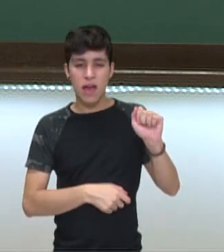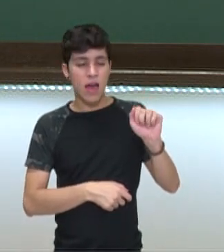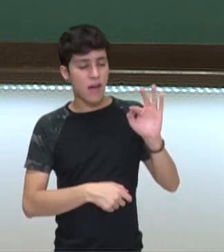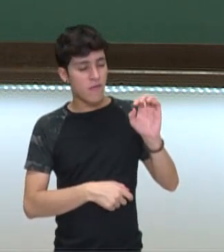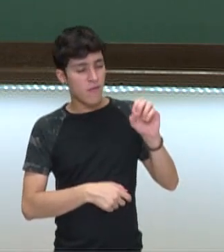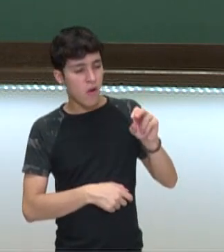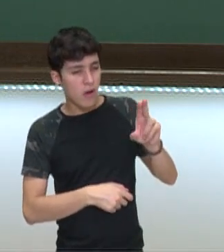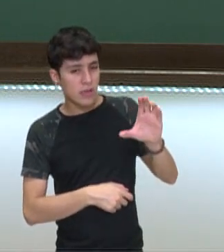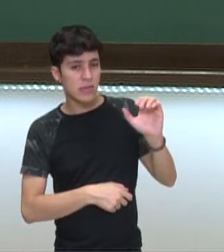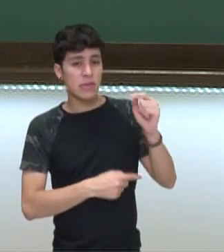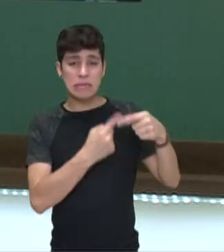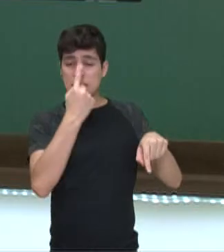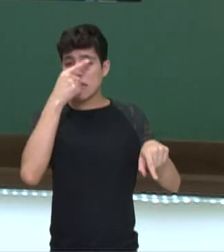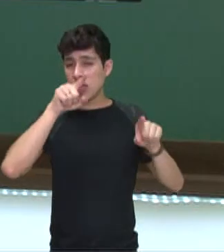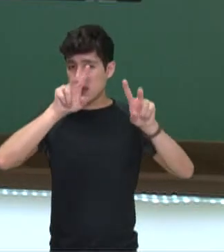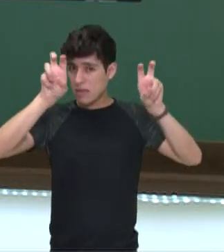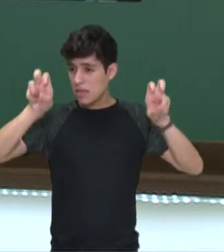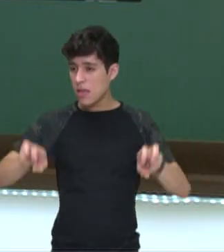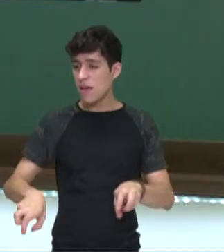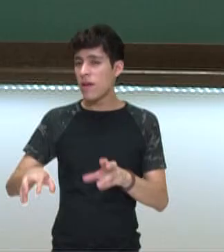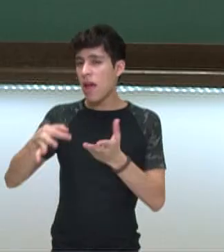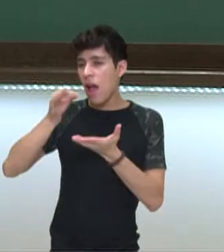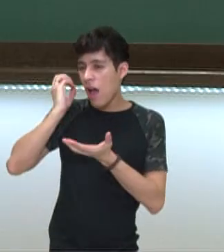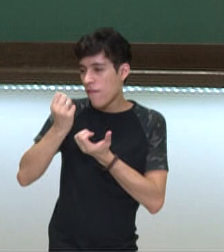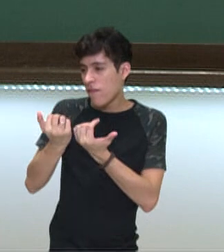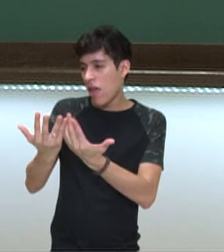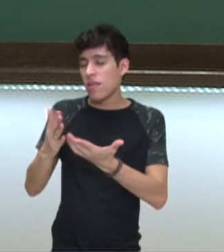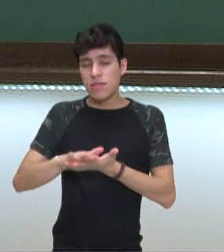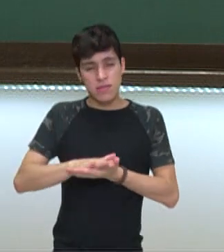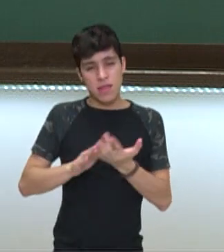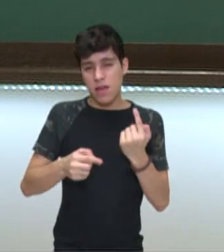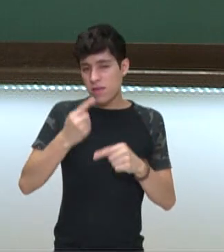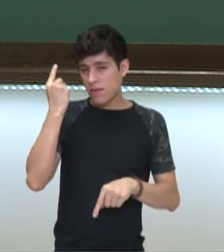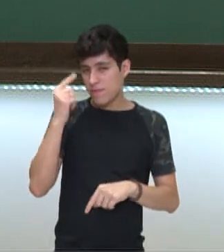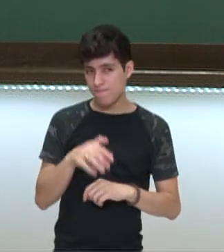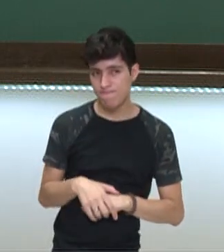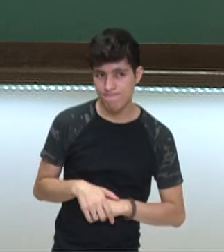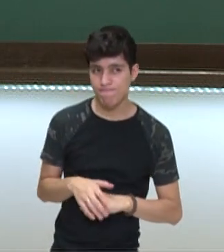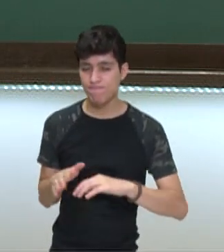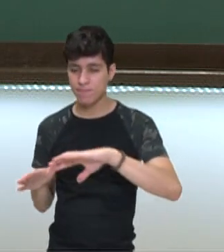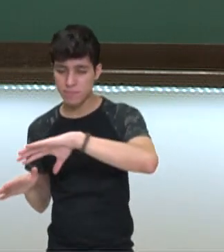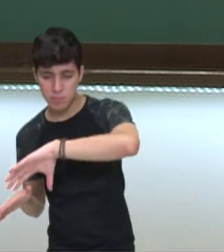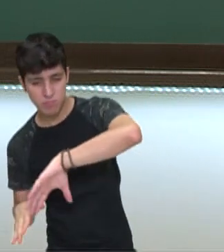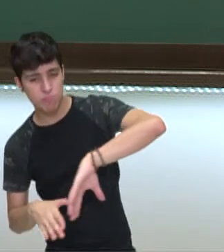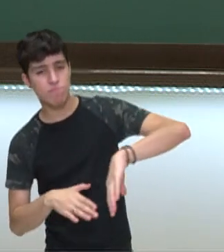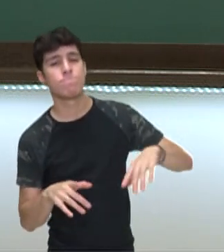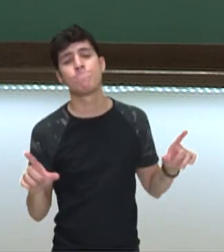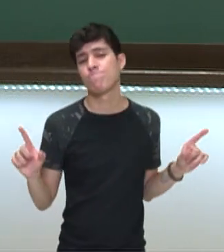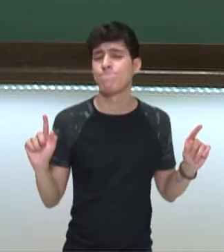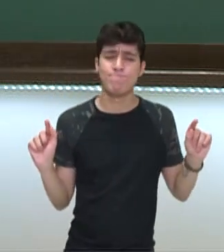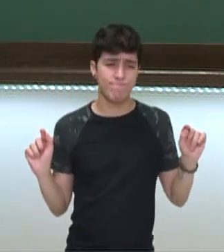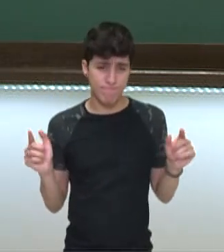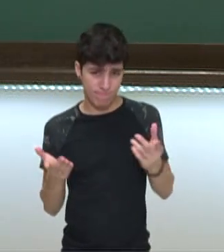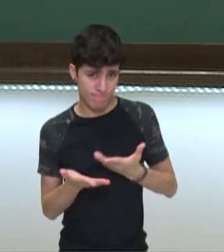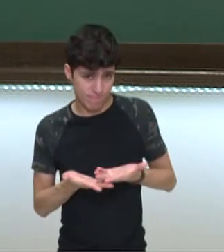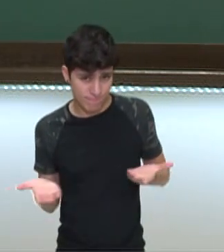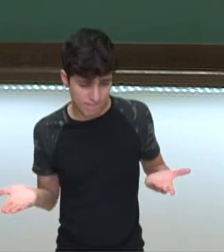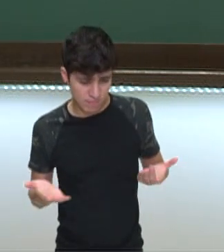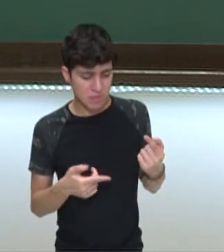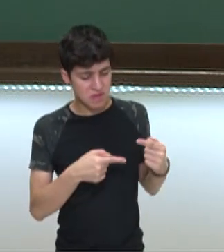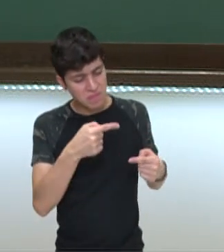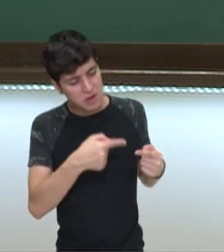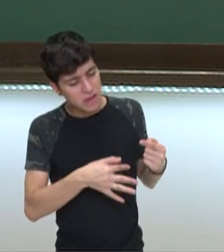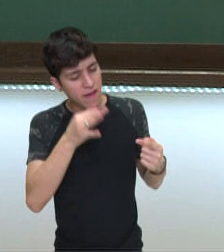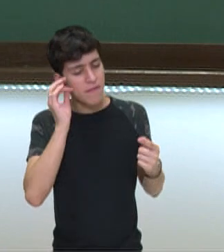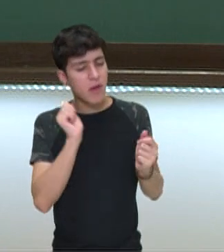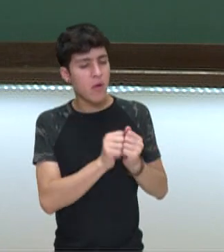não tem nada a ver com a produção cafeeira. Tá? Então, gente, o que a gente acabou vendo então na aula de hoje? A política do